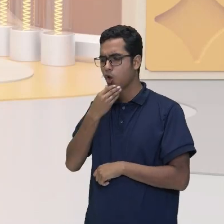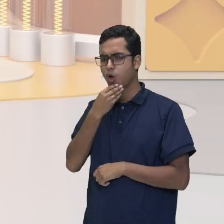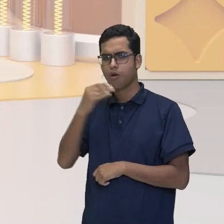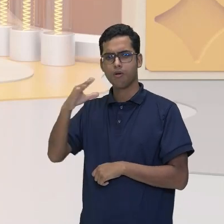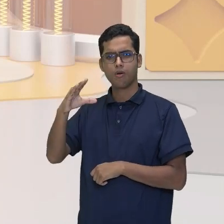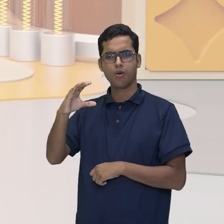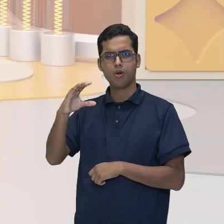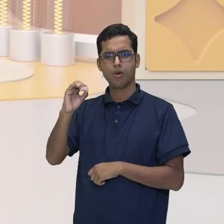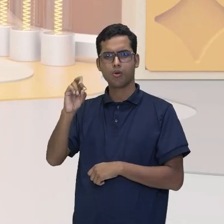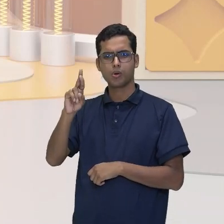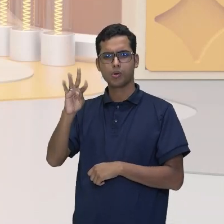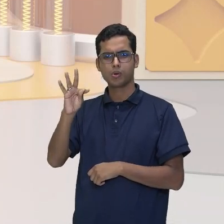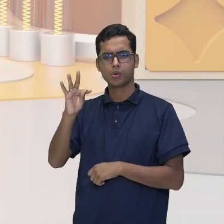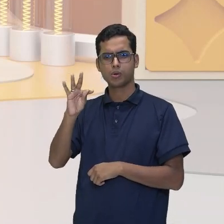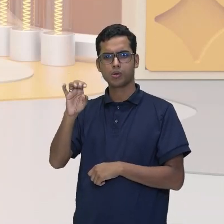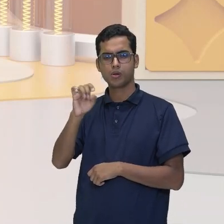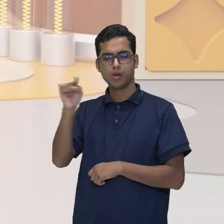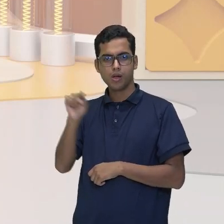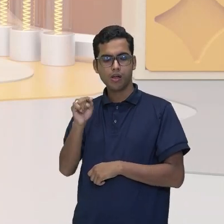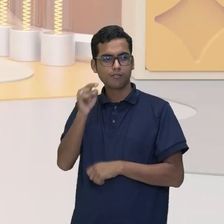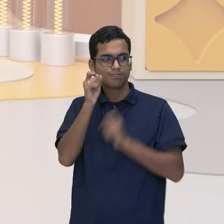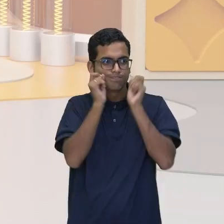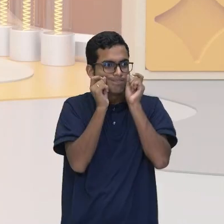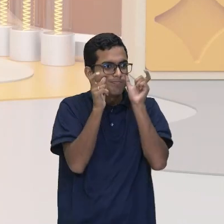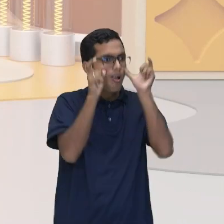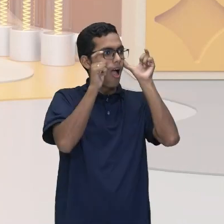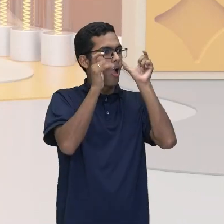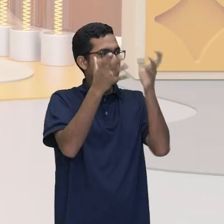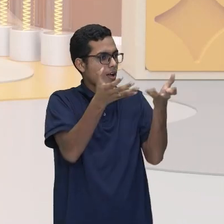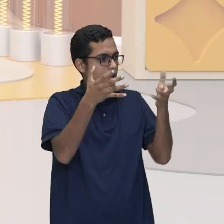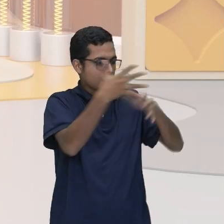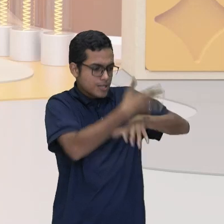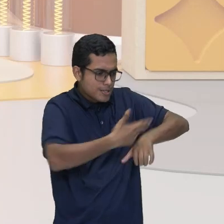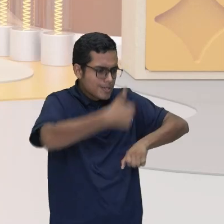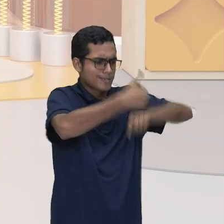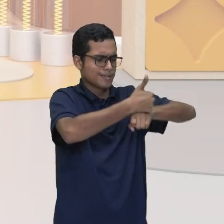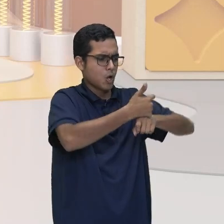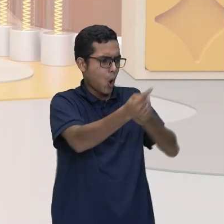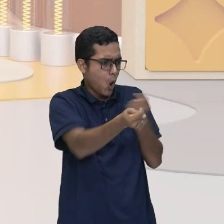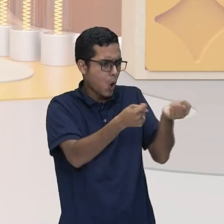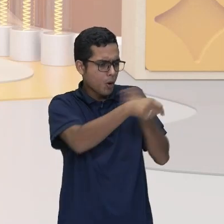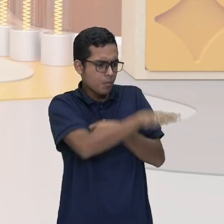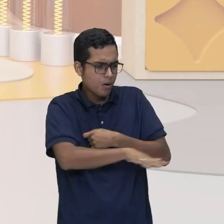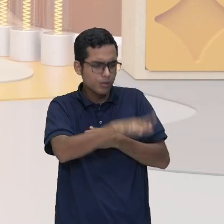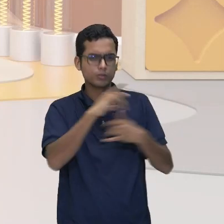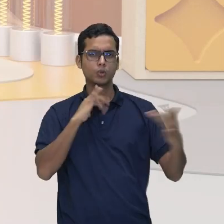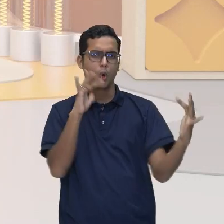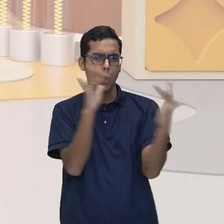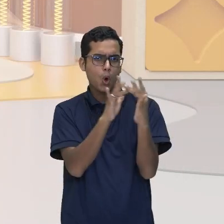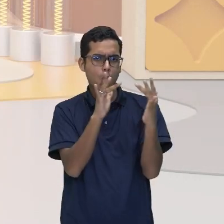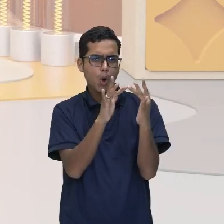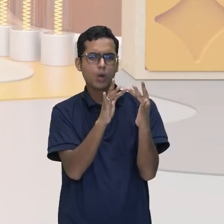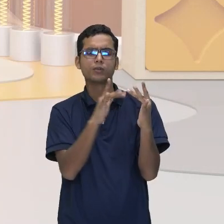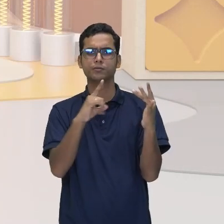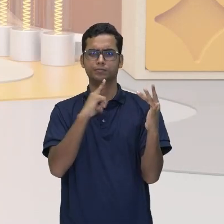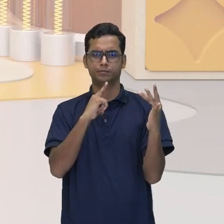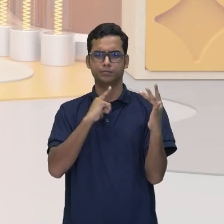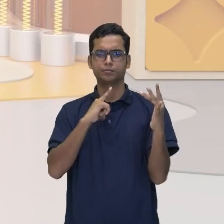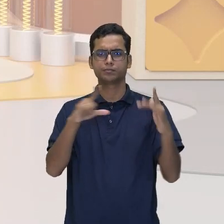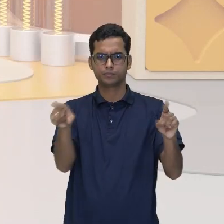ele cresça os olhos para conquistar aquela área, Então, há o contato entre Cortés e